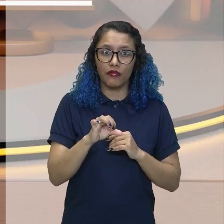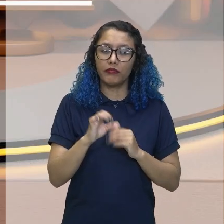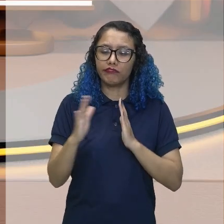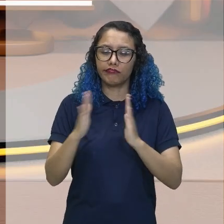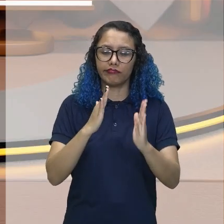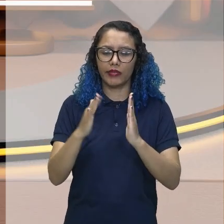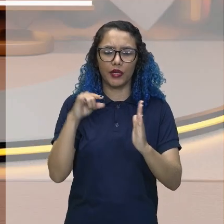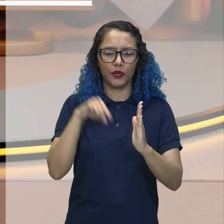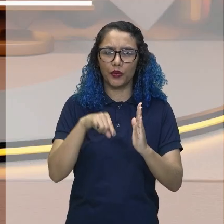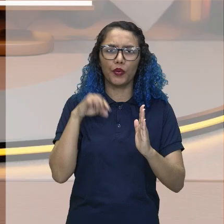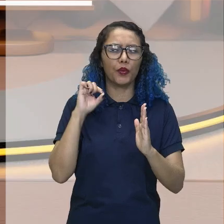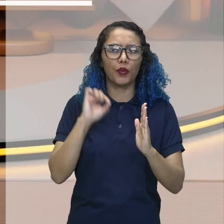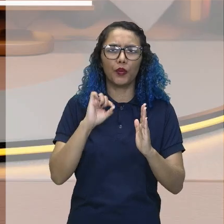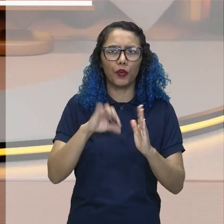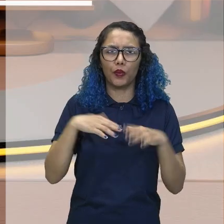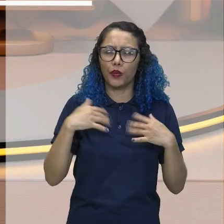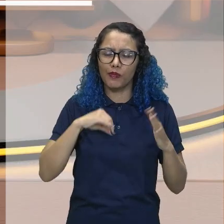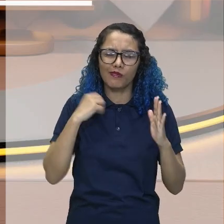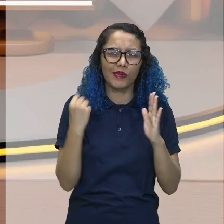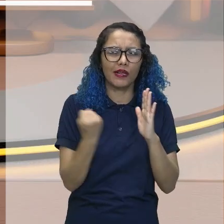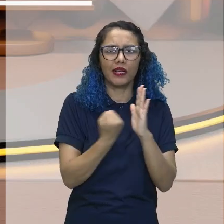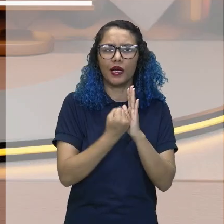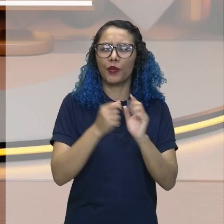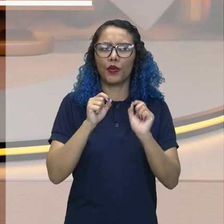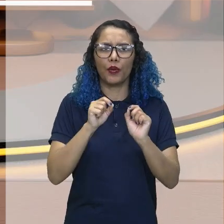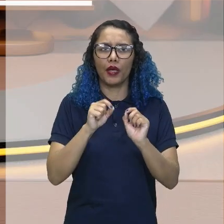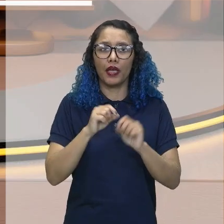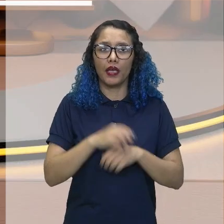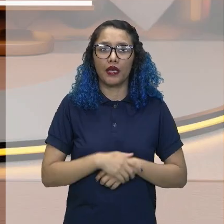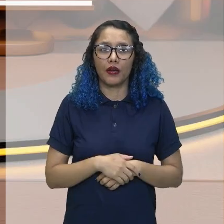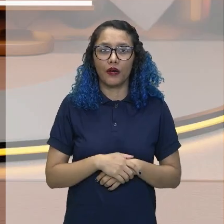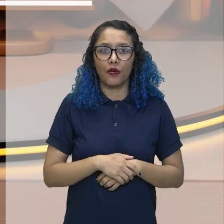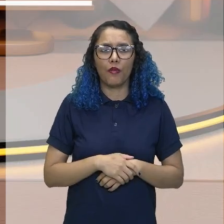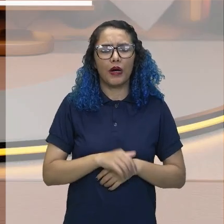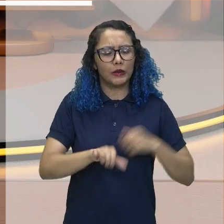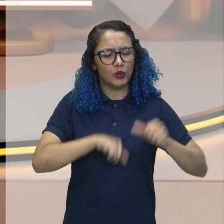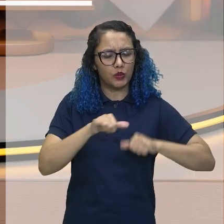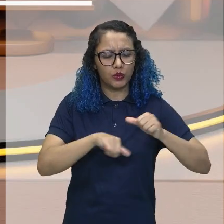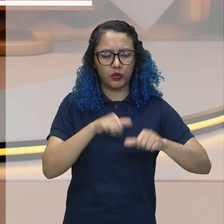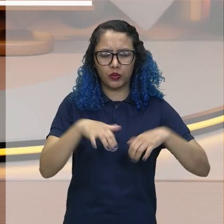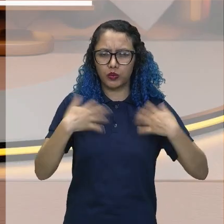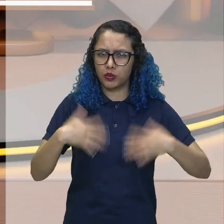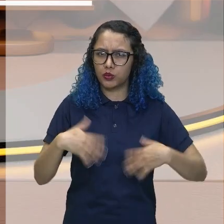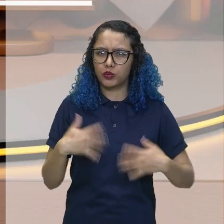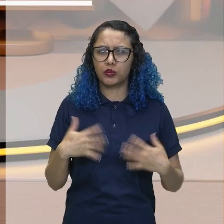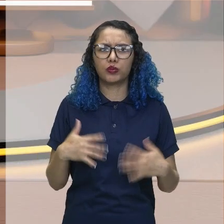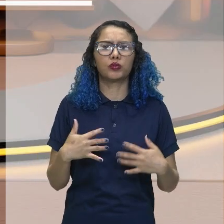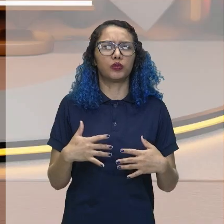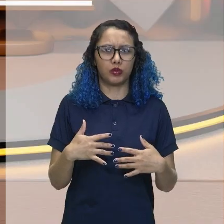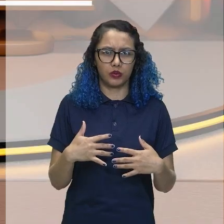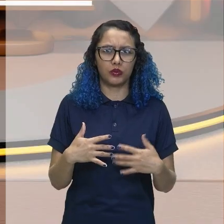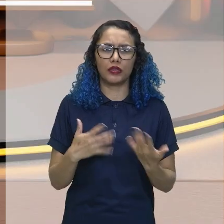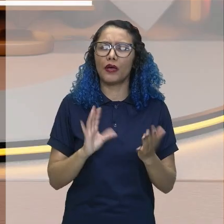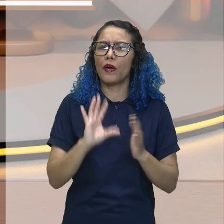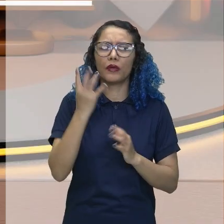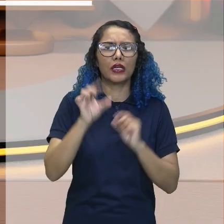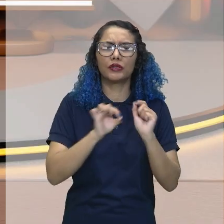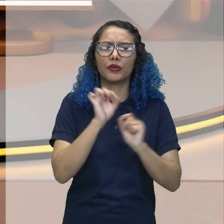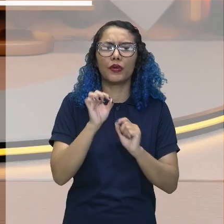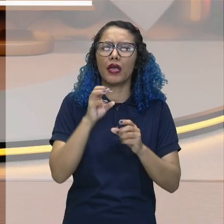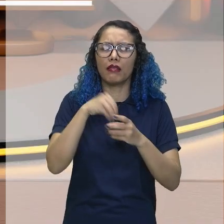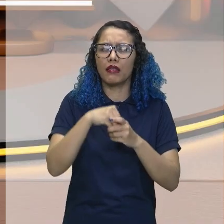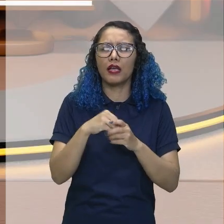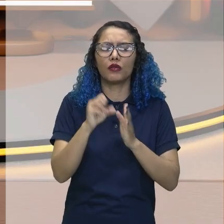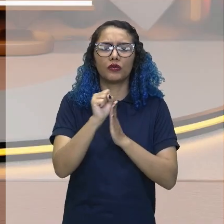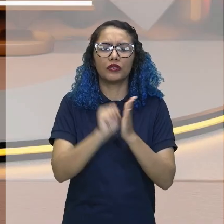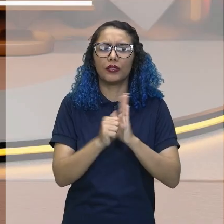foi profundamente marcado por uma euforia moderna. O que acontece no século XIX? Era o século